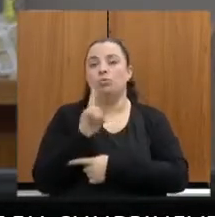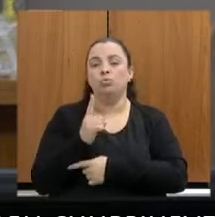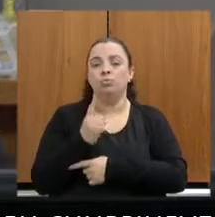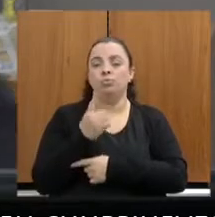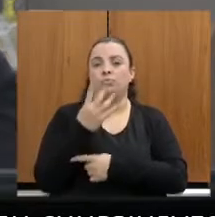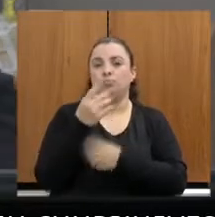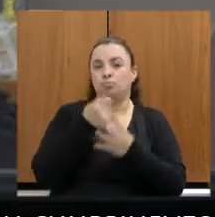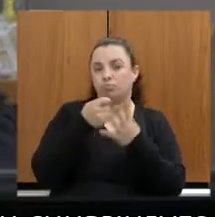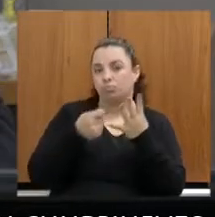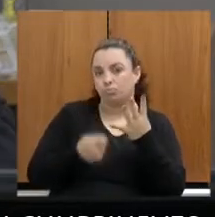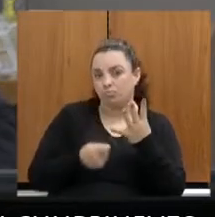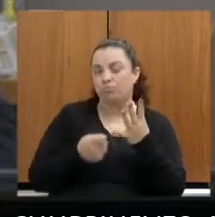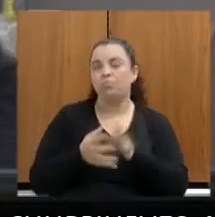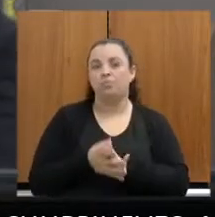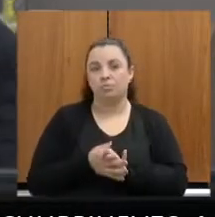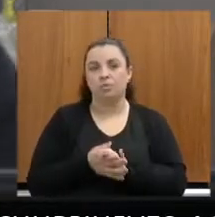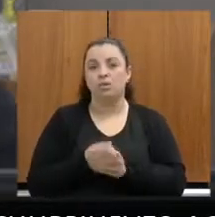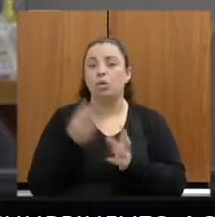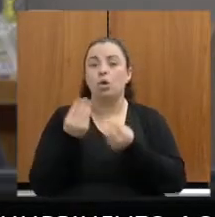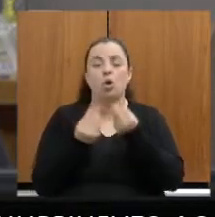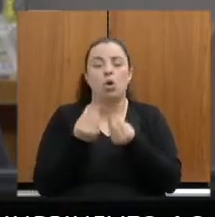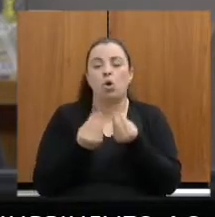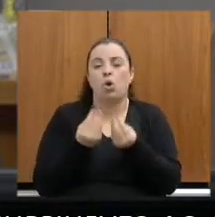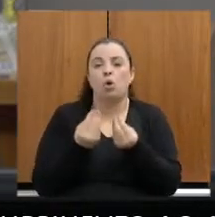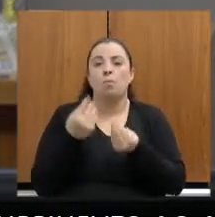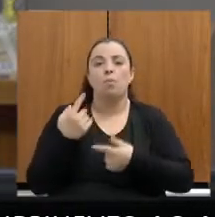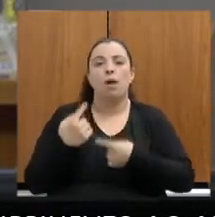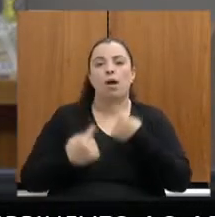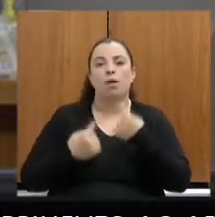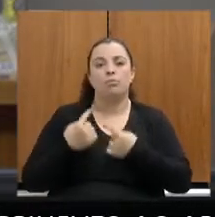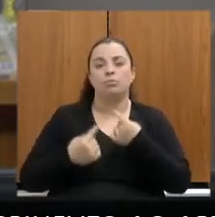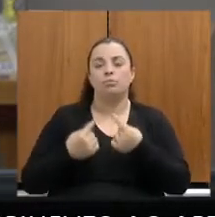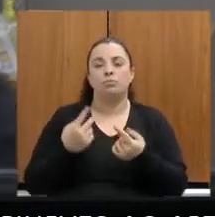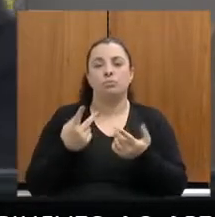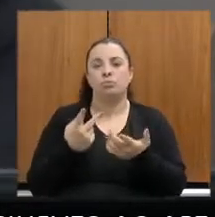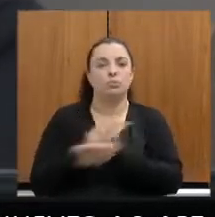Então pode passar por favor eu